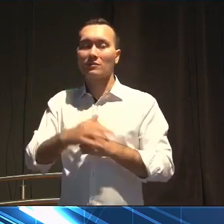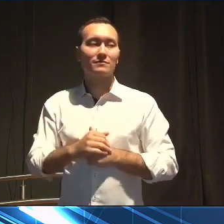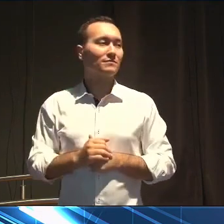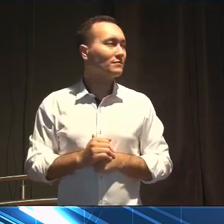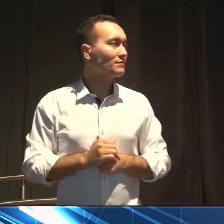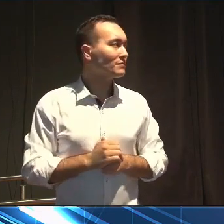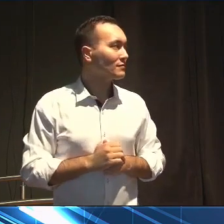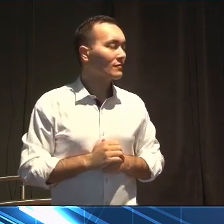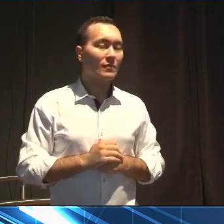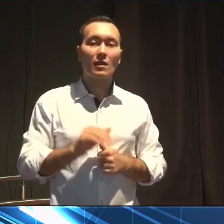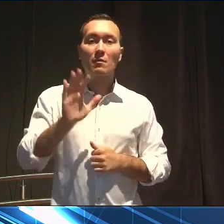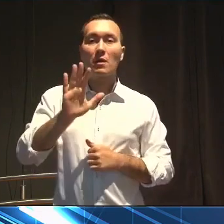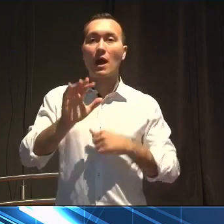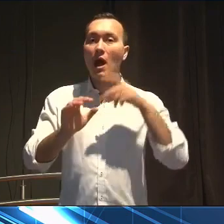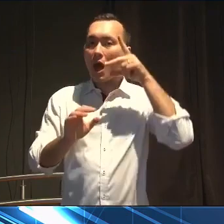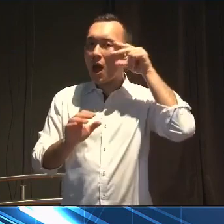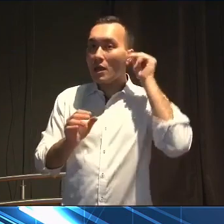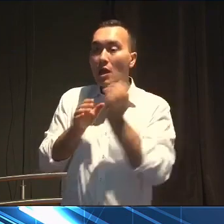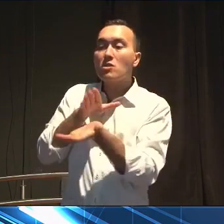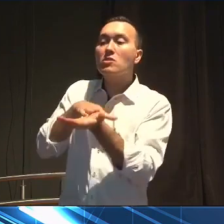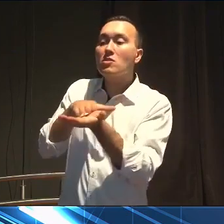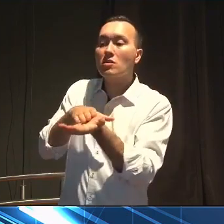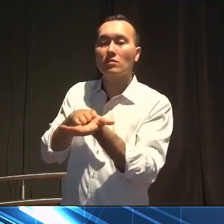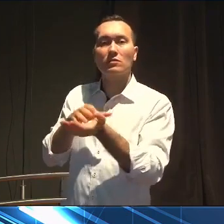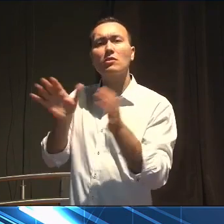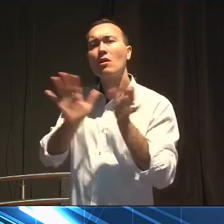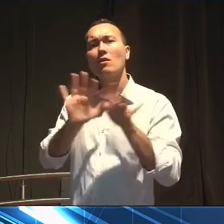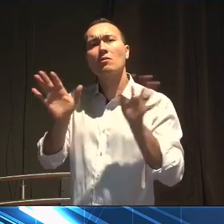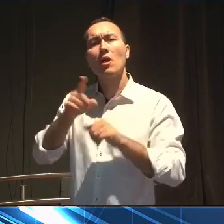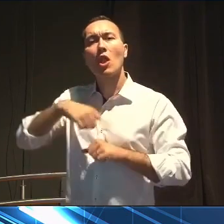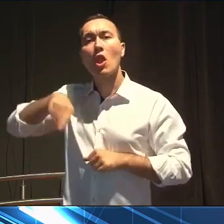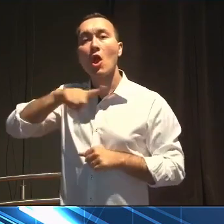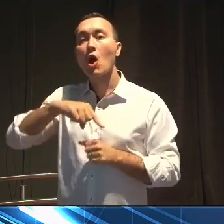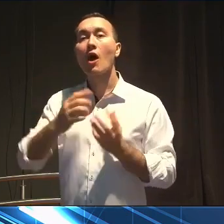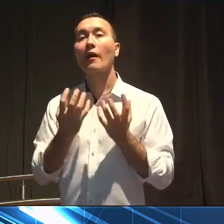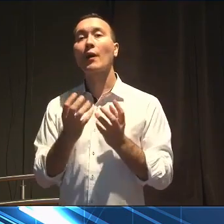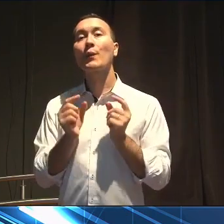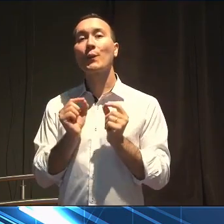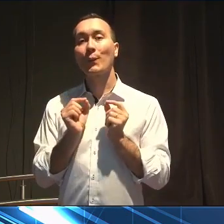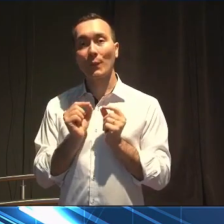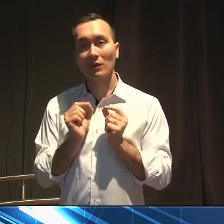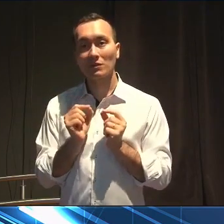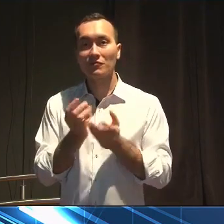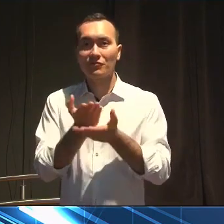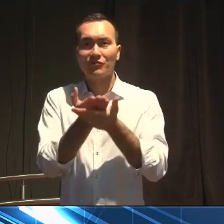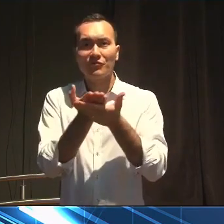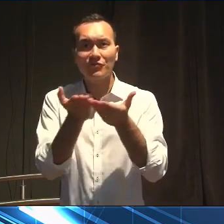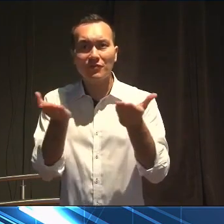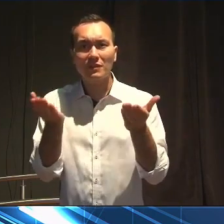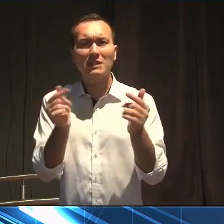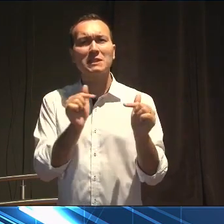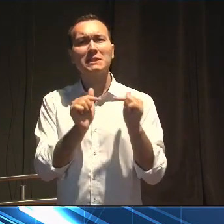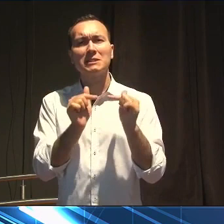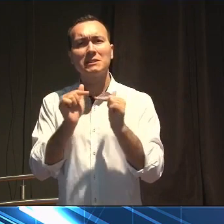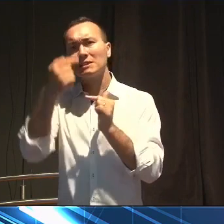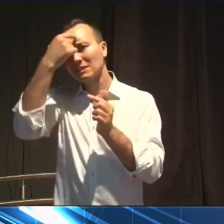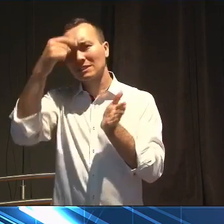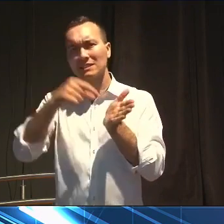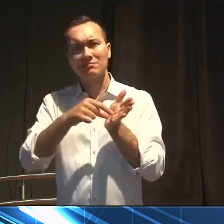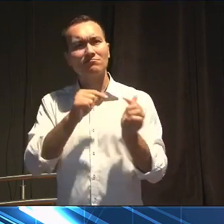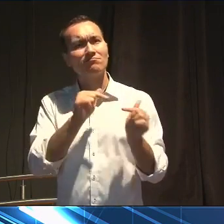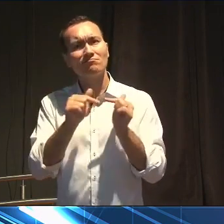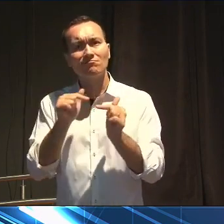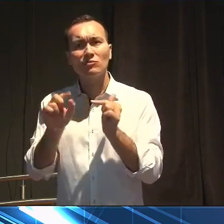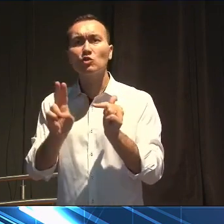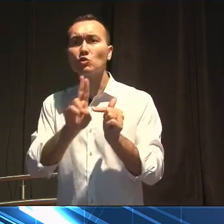cobra nada das startups, a NVIDIA não quer participação, não quer nada, a única coisa que a gente quer é as startups que trabalham com IA e com essas